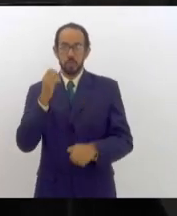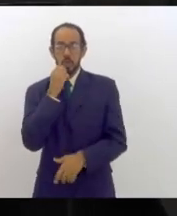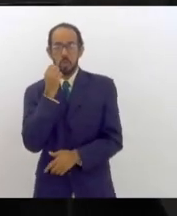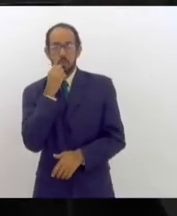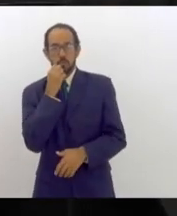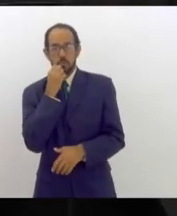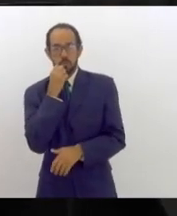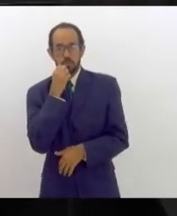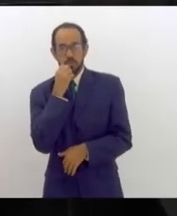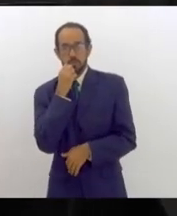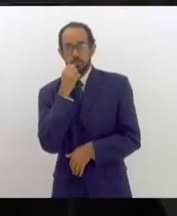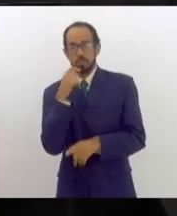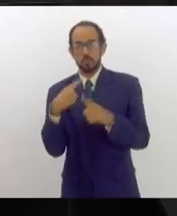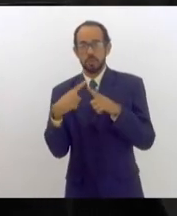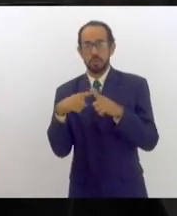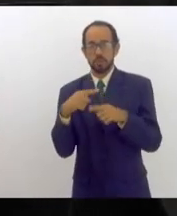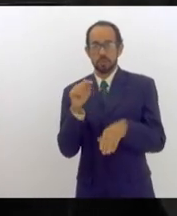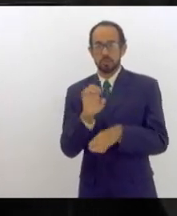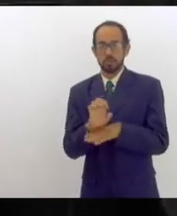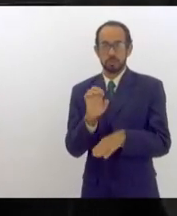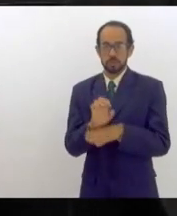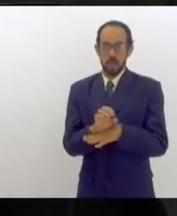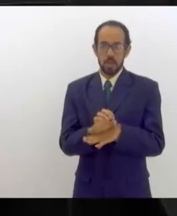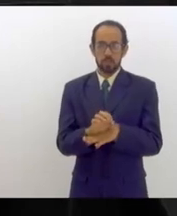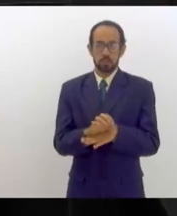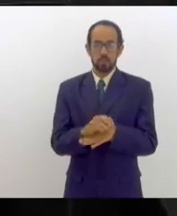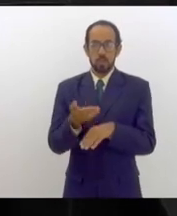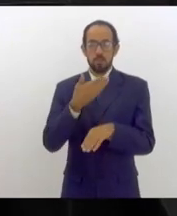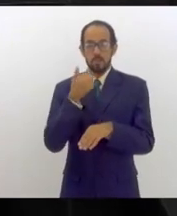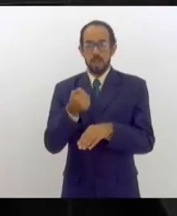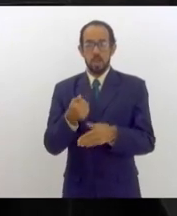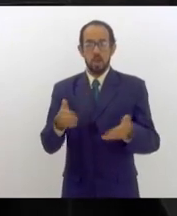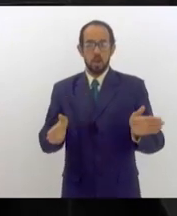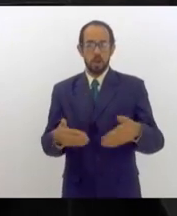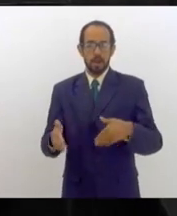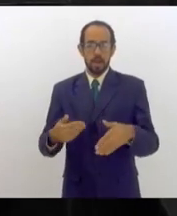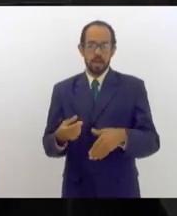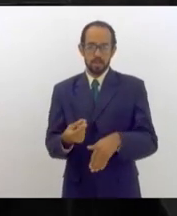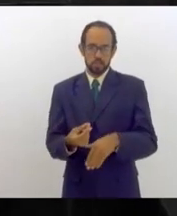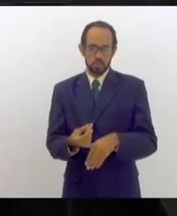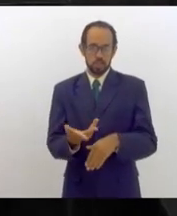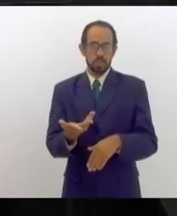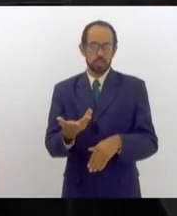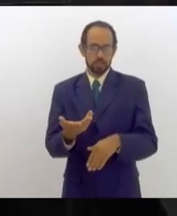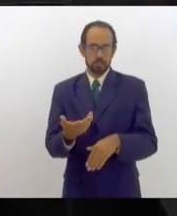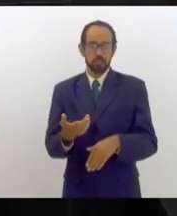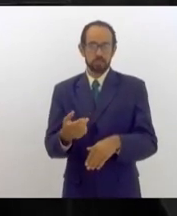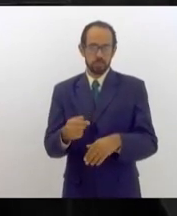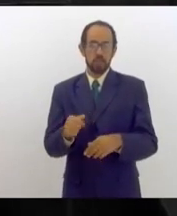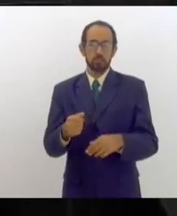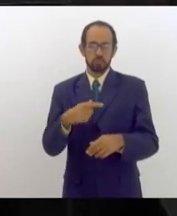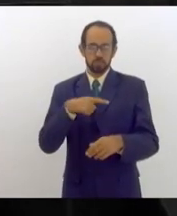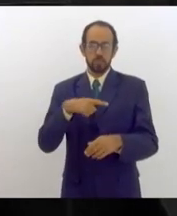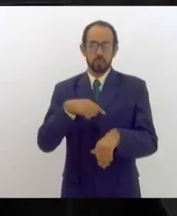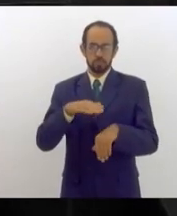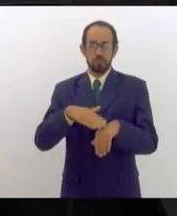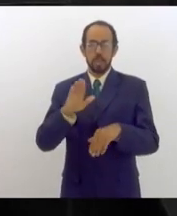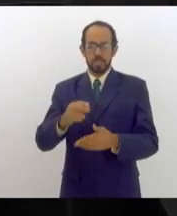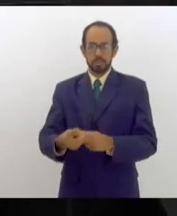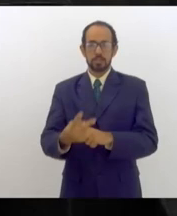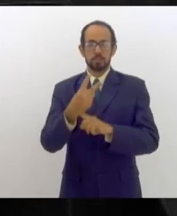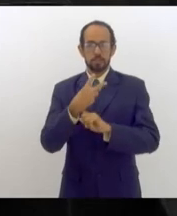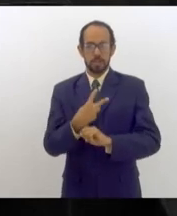em tese melhor melhor a caixa também vai residir o maior volume de empréstimos bom